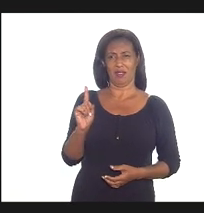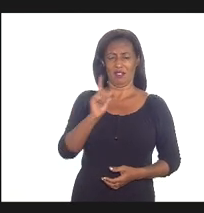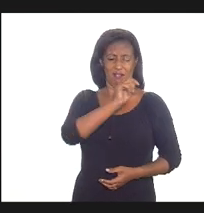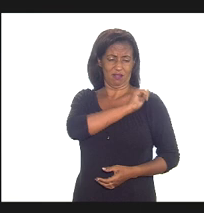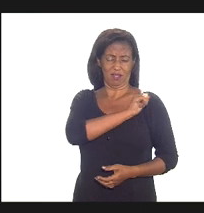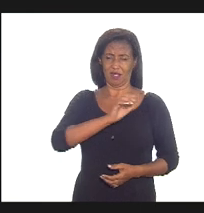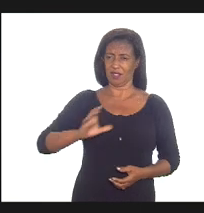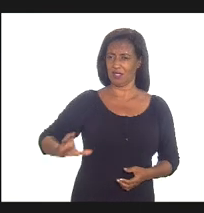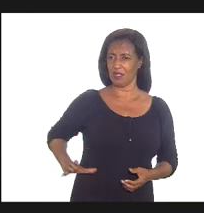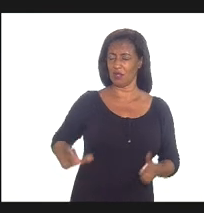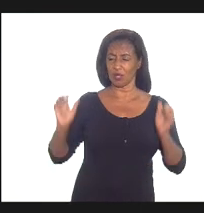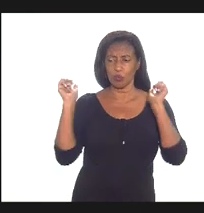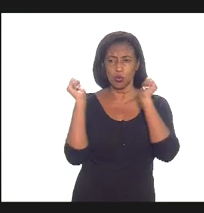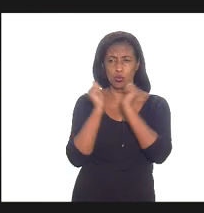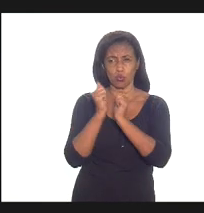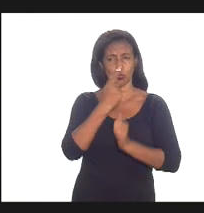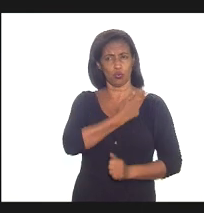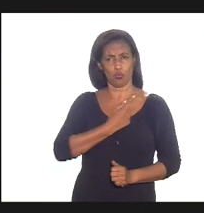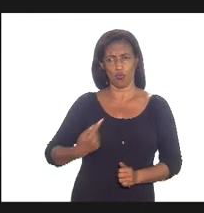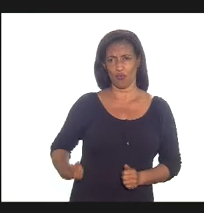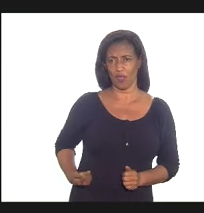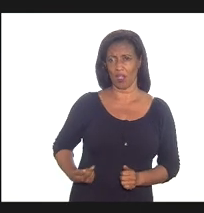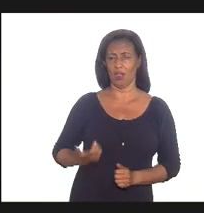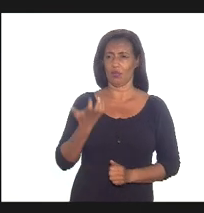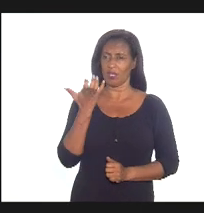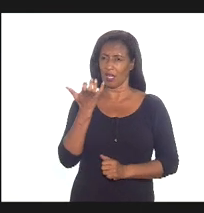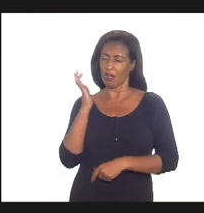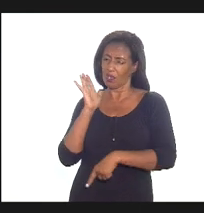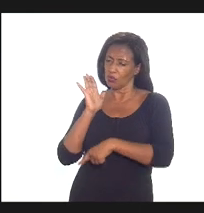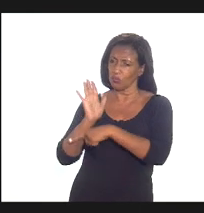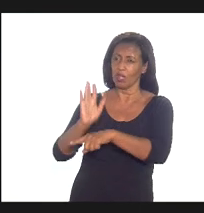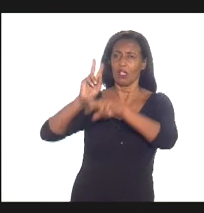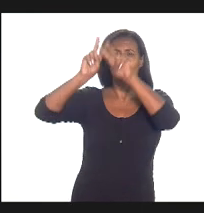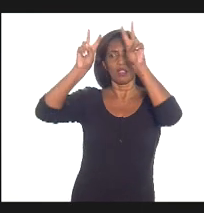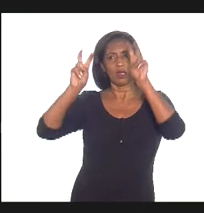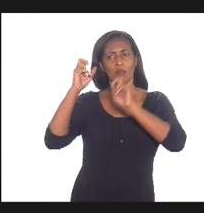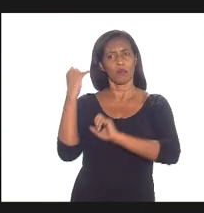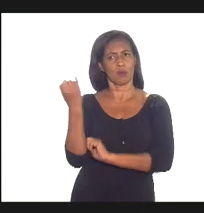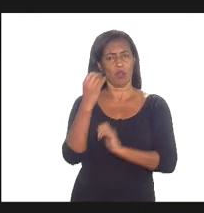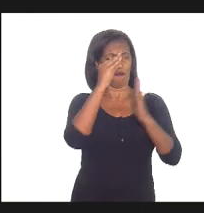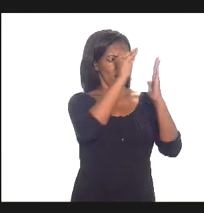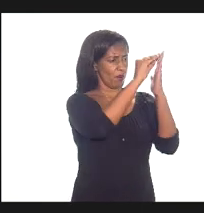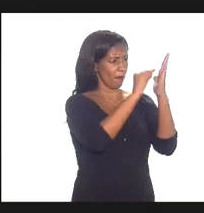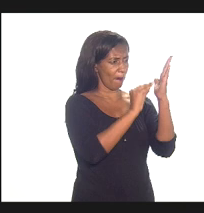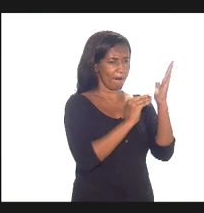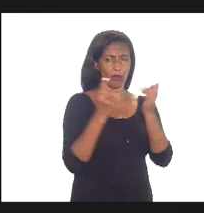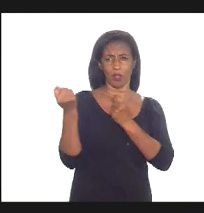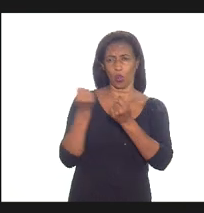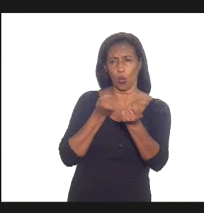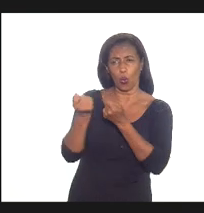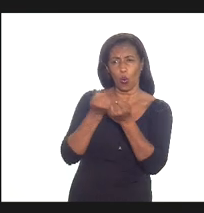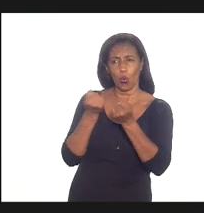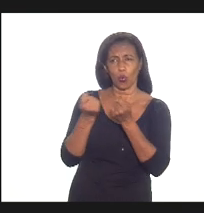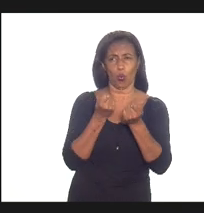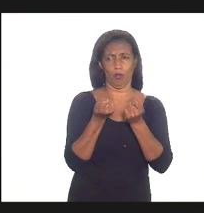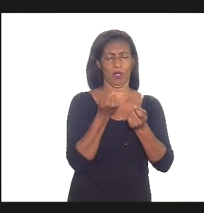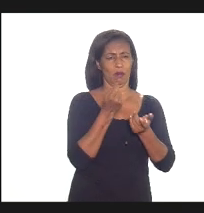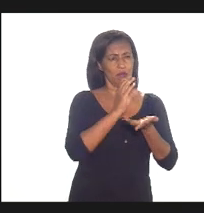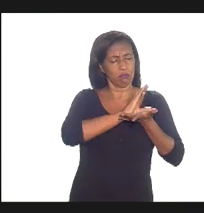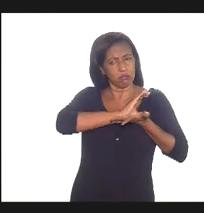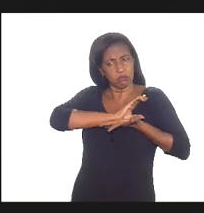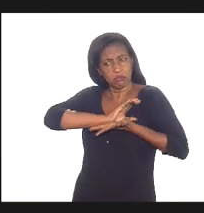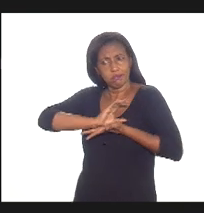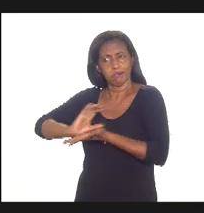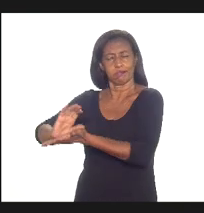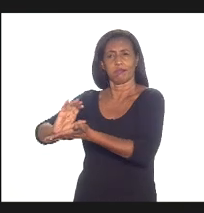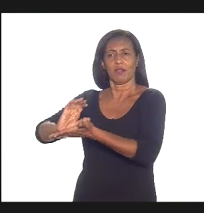está ao lado do governo, tentando votar matérias importantes, tentando cumprir uma pauta econômica para tirar o Rio de Janeiro desse atoleiro,